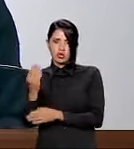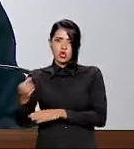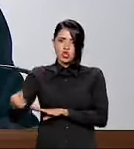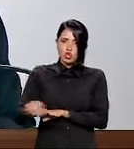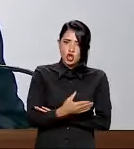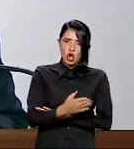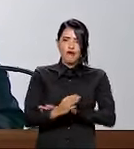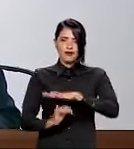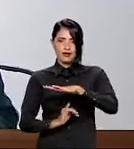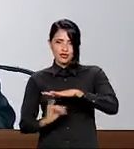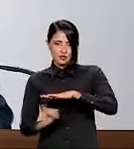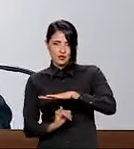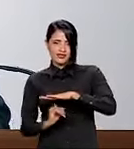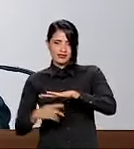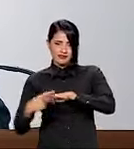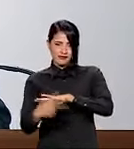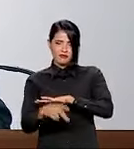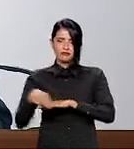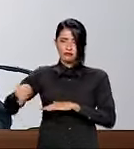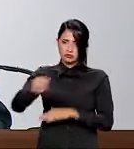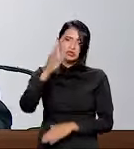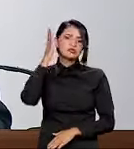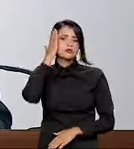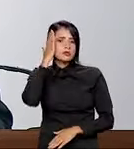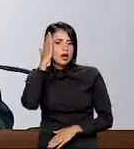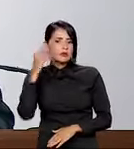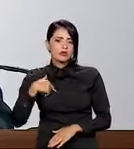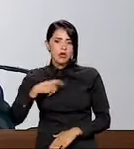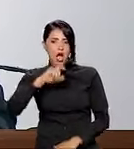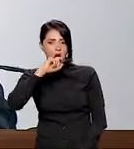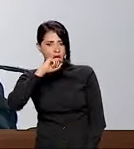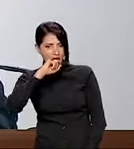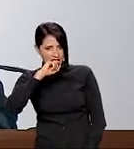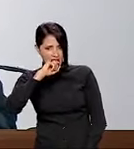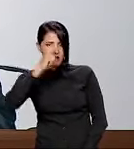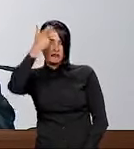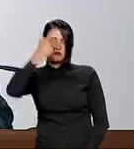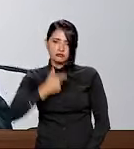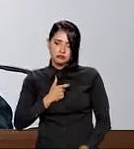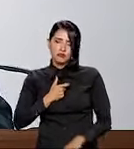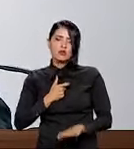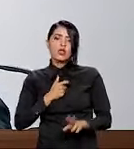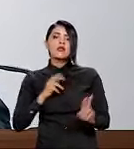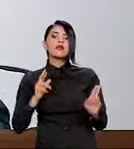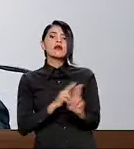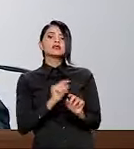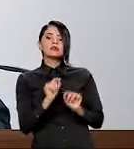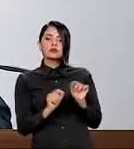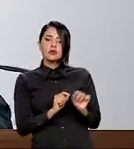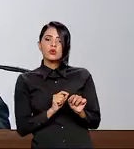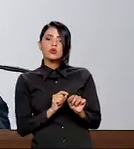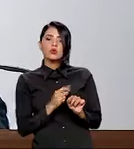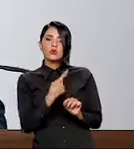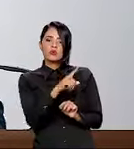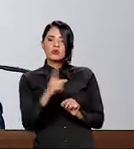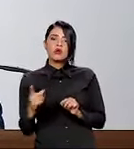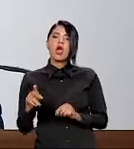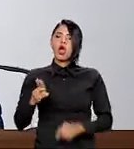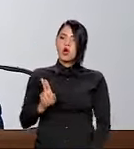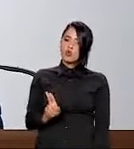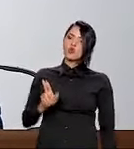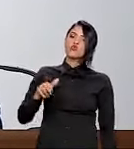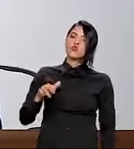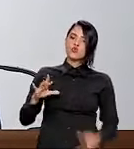nova instituição, vocês sabem que eu sou invejoso com relação à União